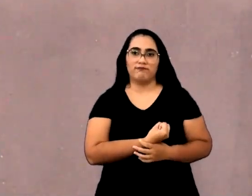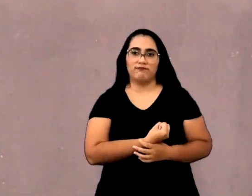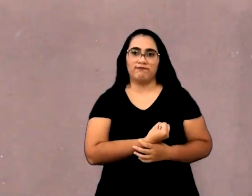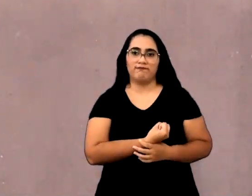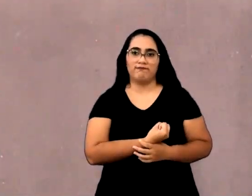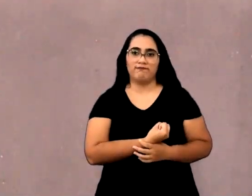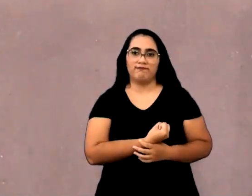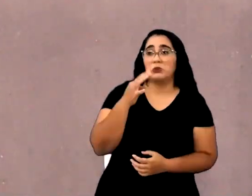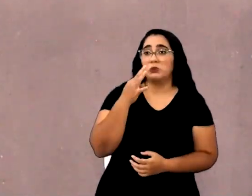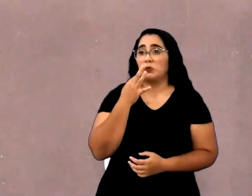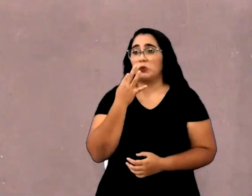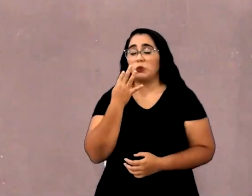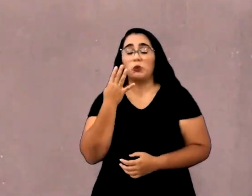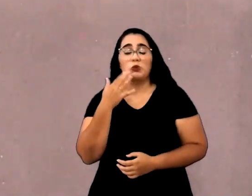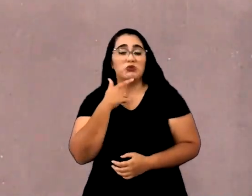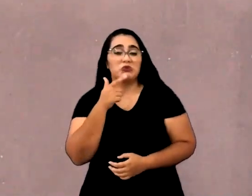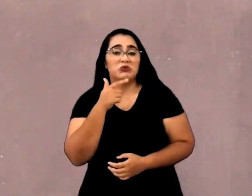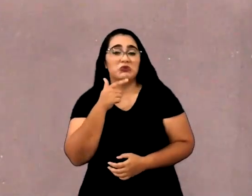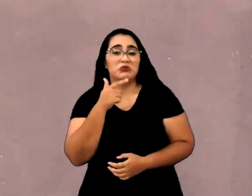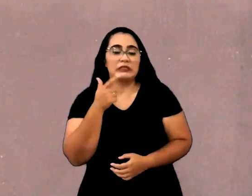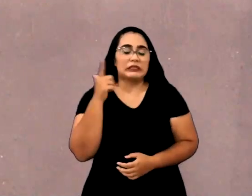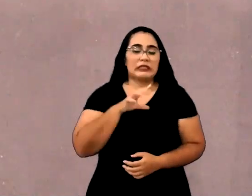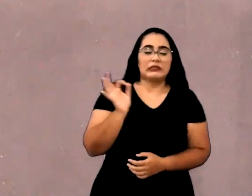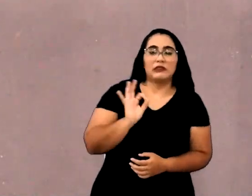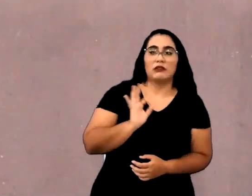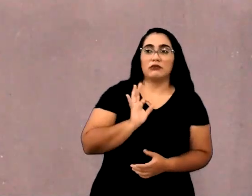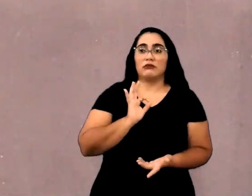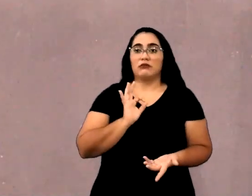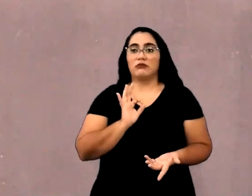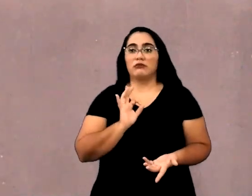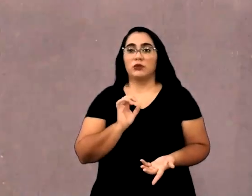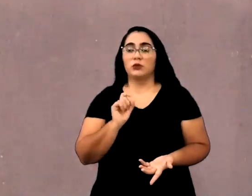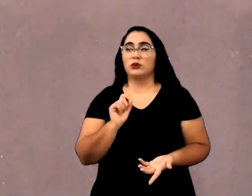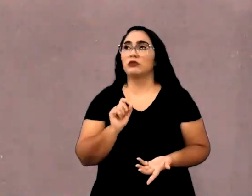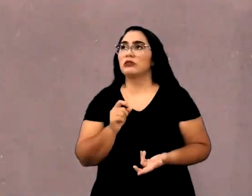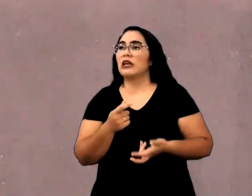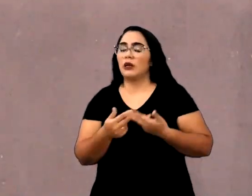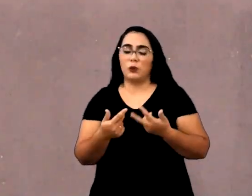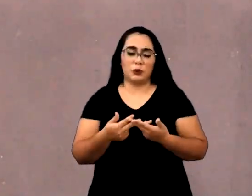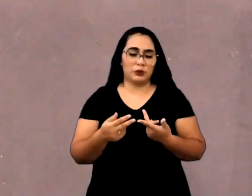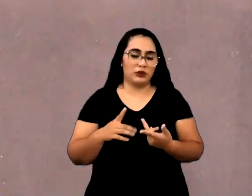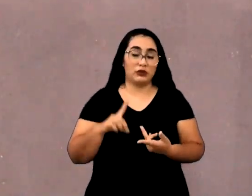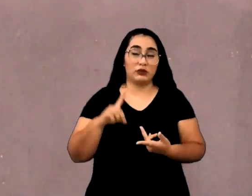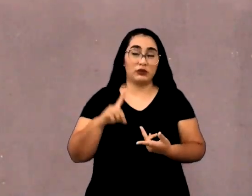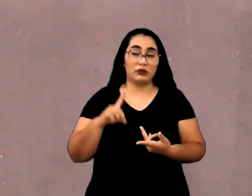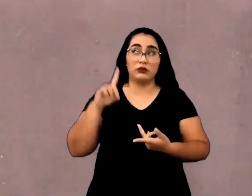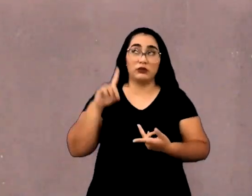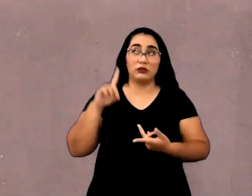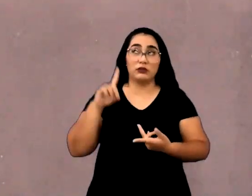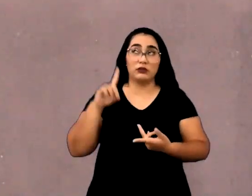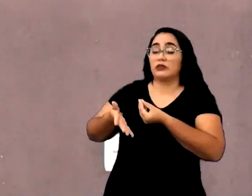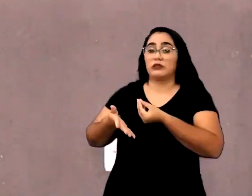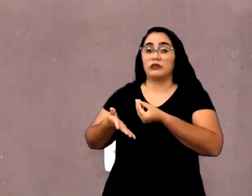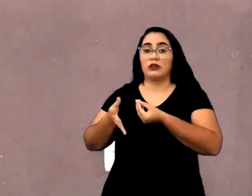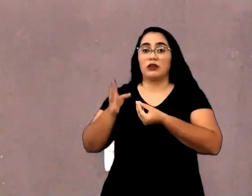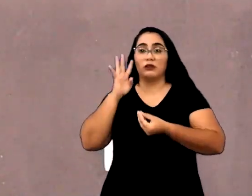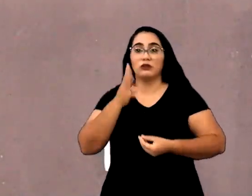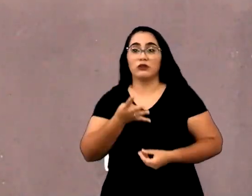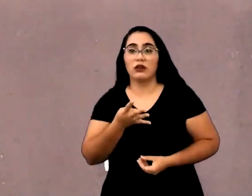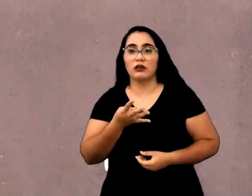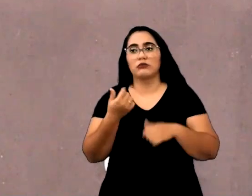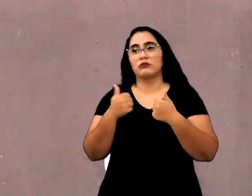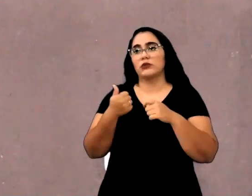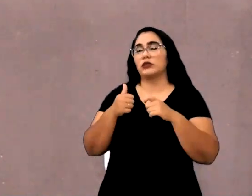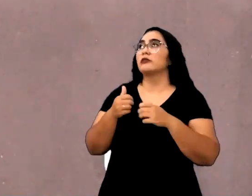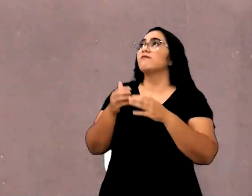E se você não consegue, com o recurso que Deus te dá naquele momento, você tem